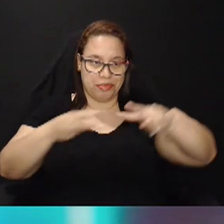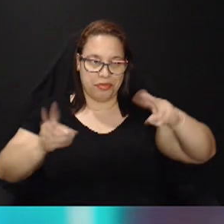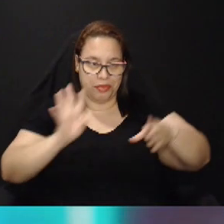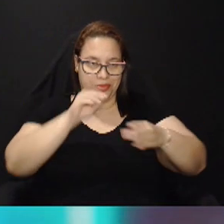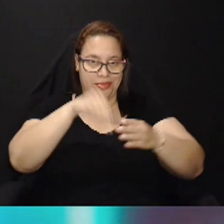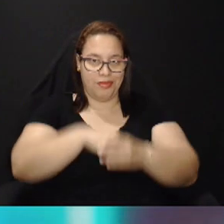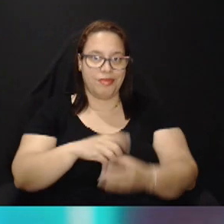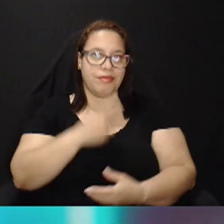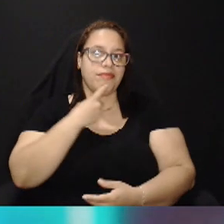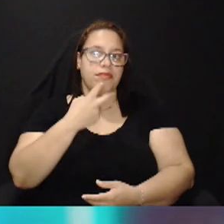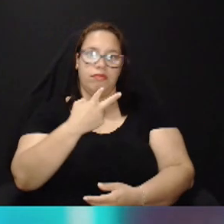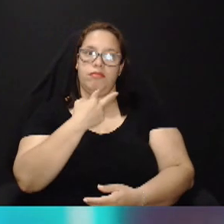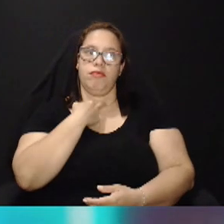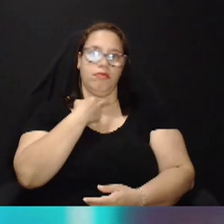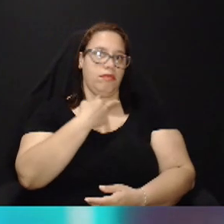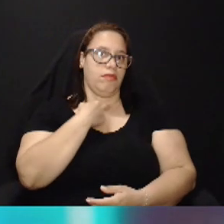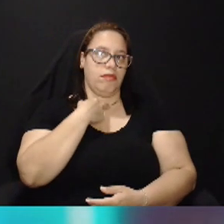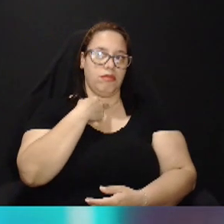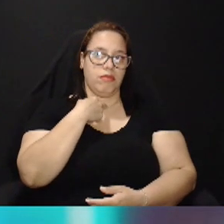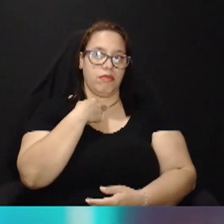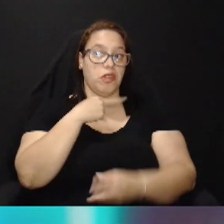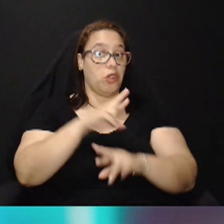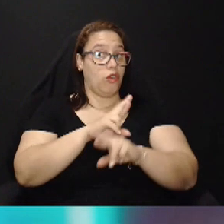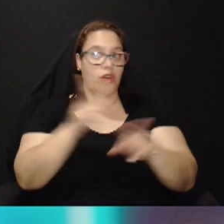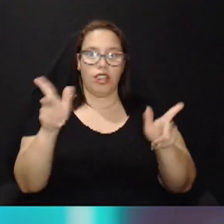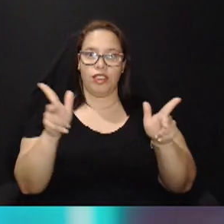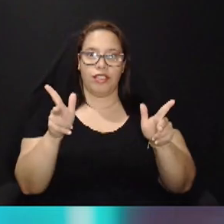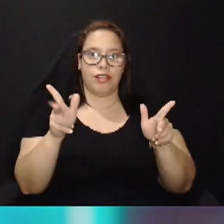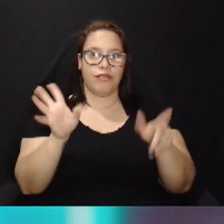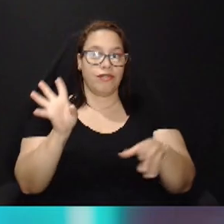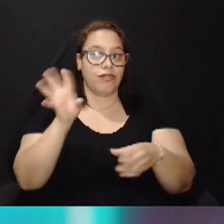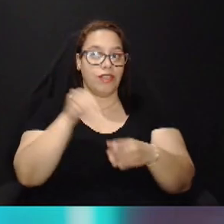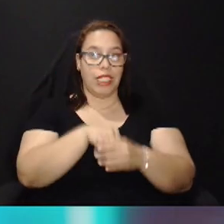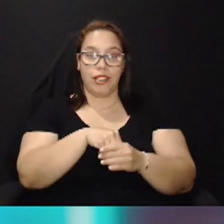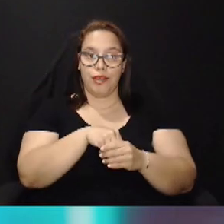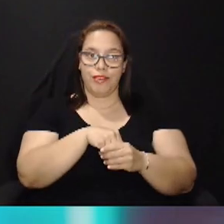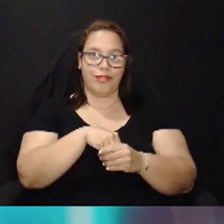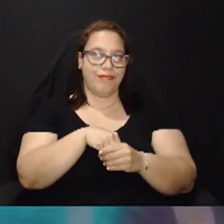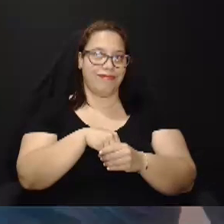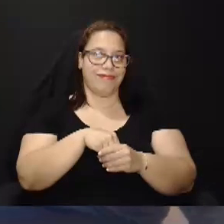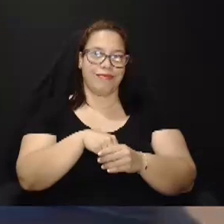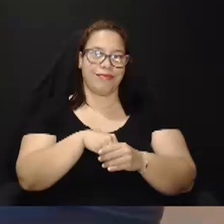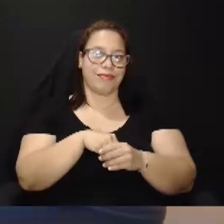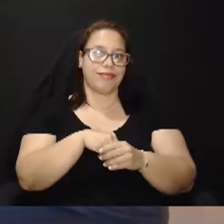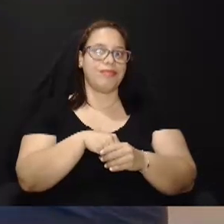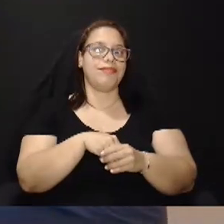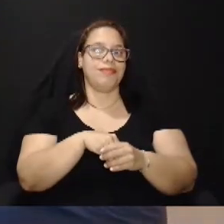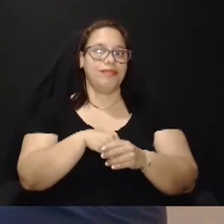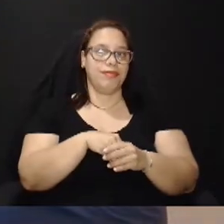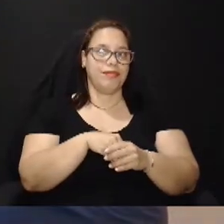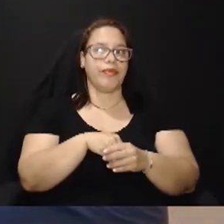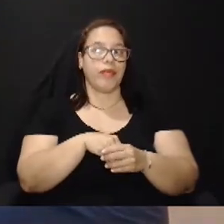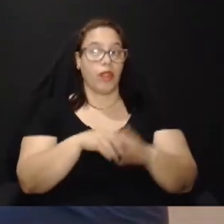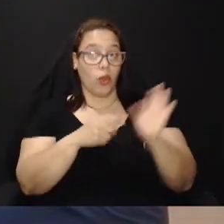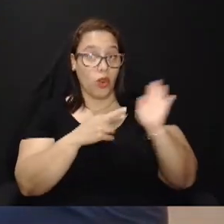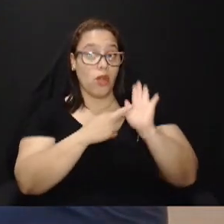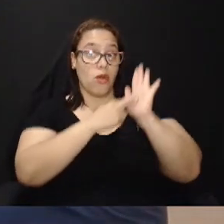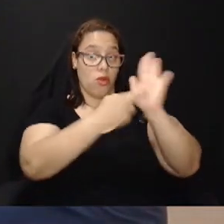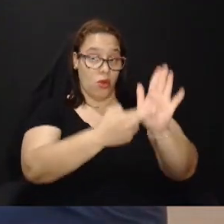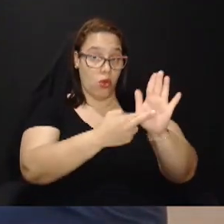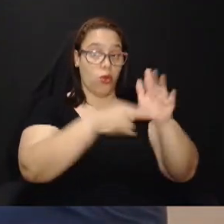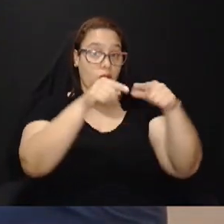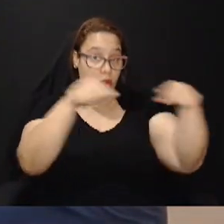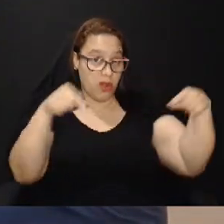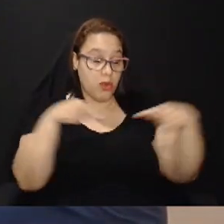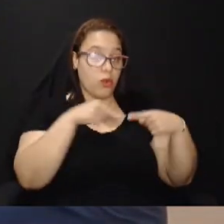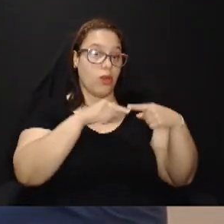podemos pensar diferente dentro de uma cidade tão representativa no cenário tecnológico e